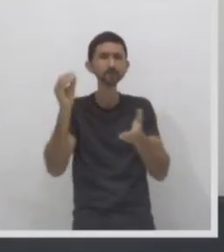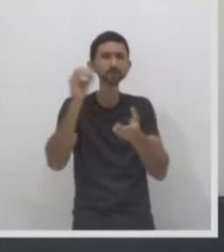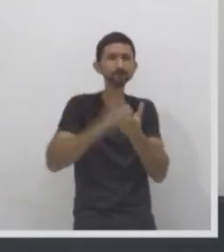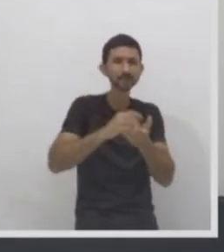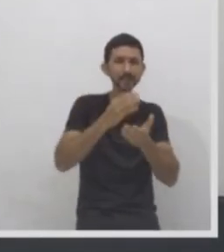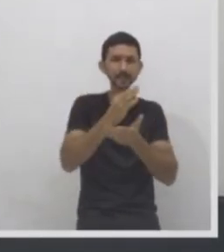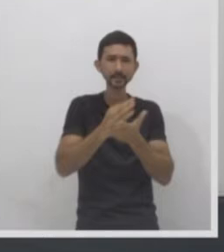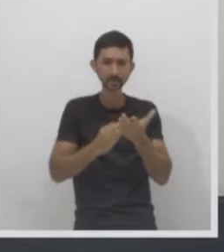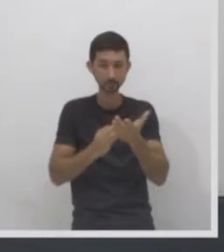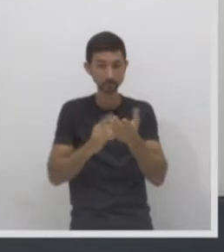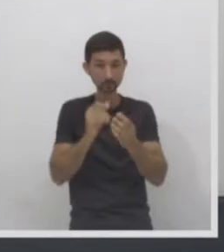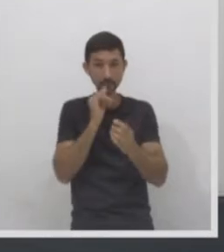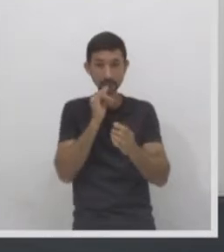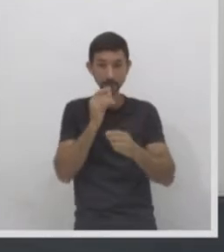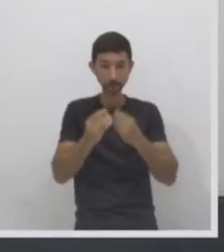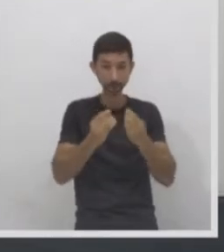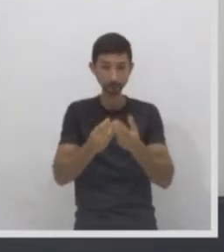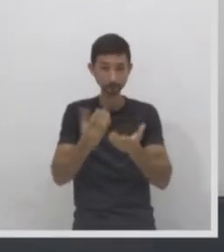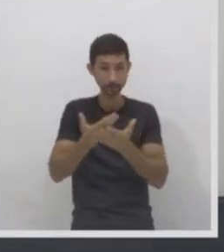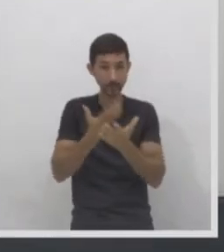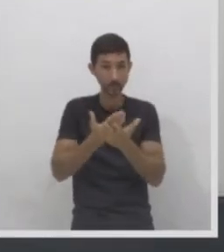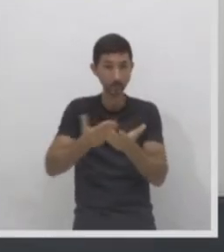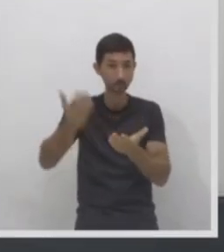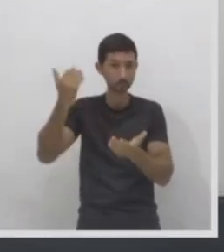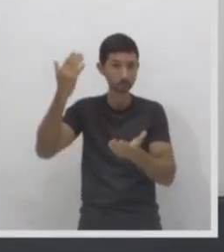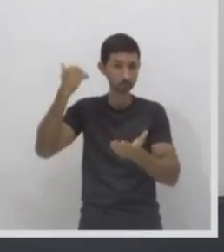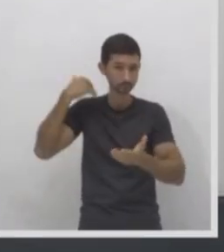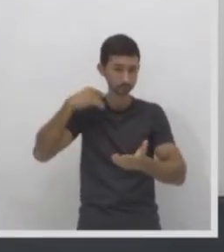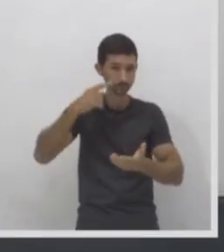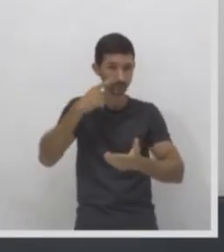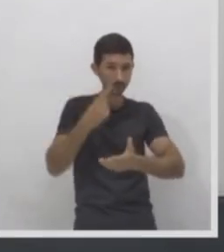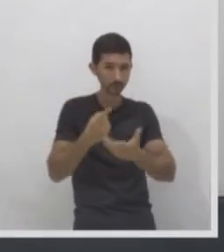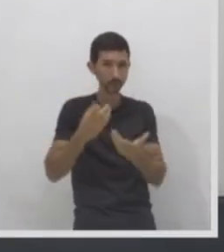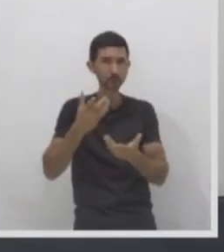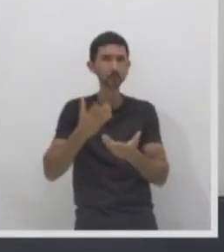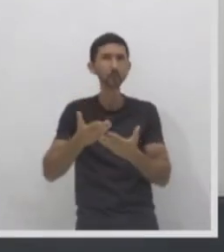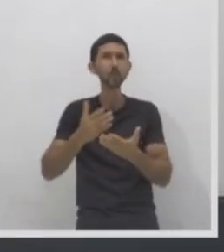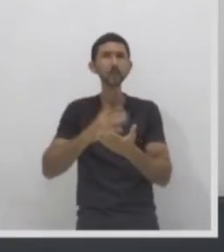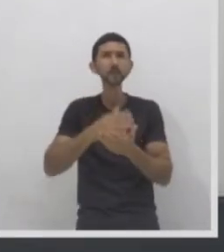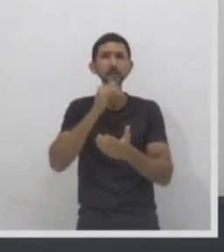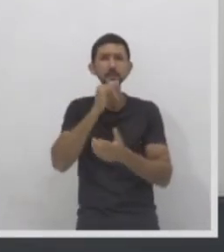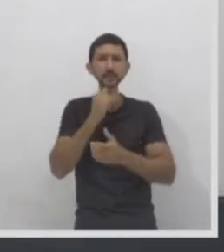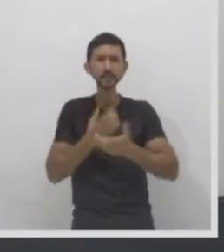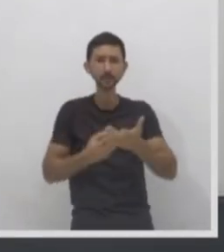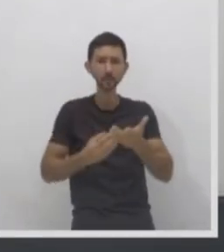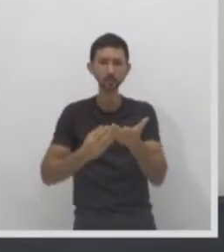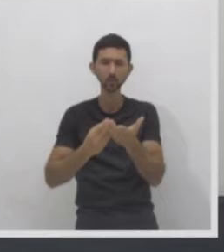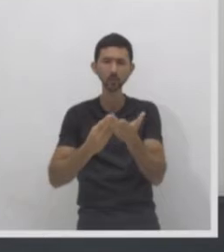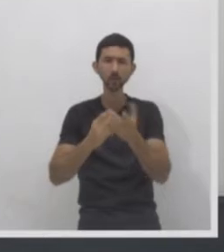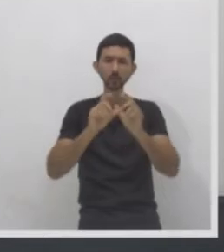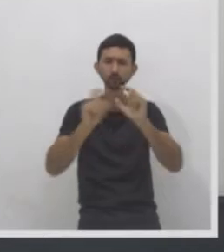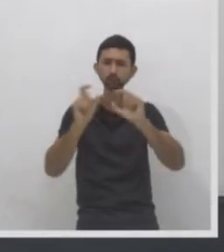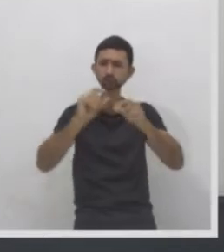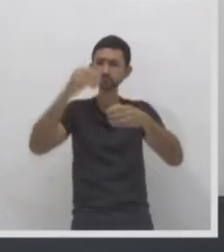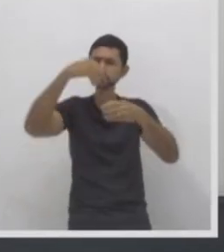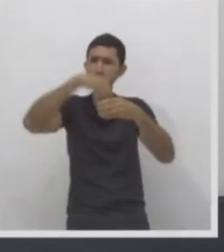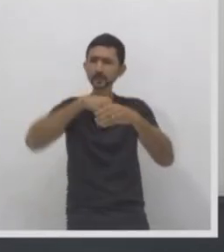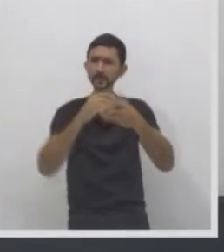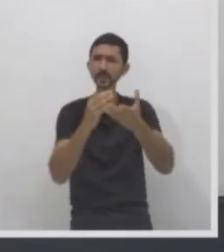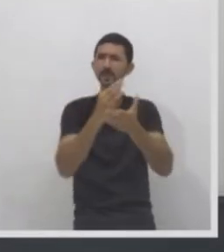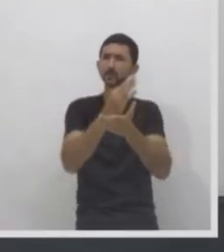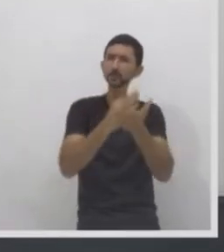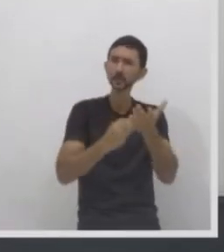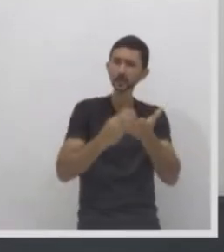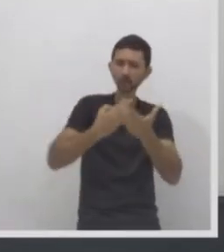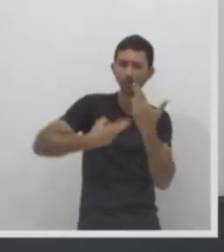texto, porque nas aulas anteriores nós vimos que quando você tem elementos dentro do texto e esses elementos eles se